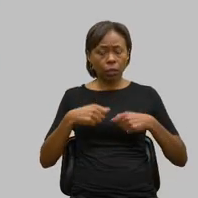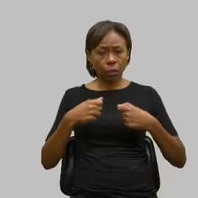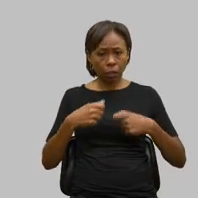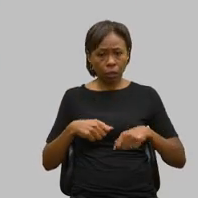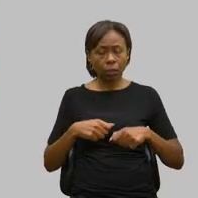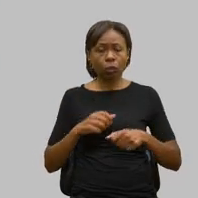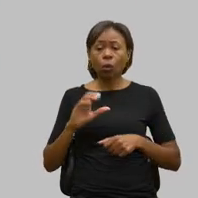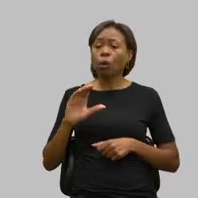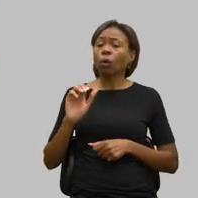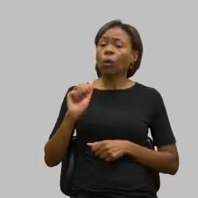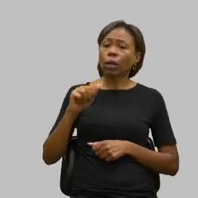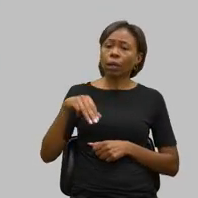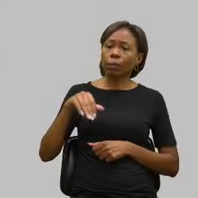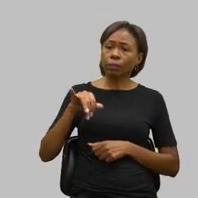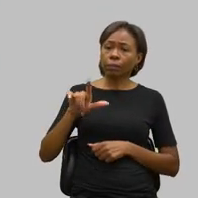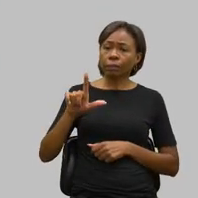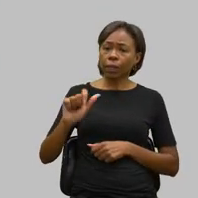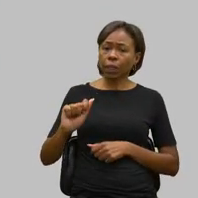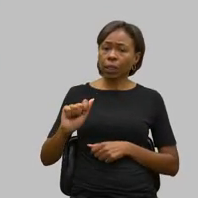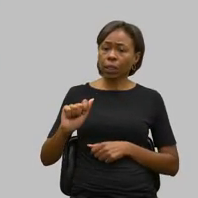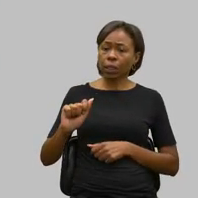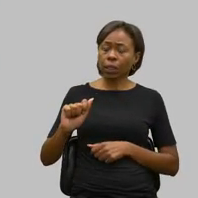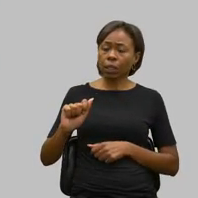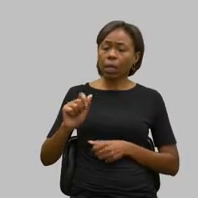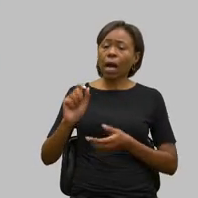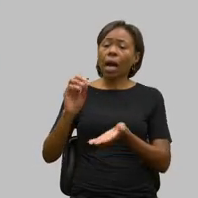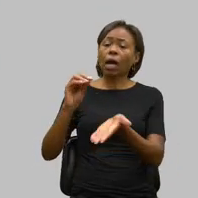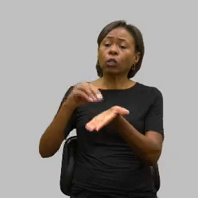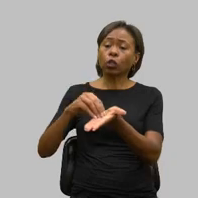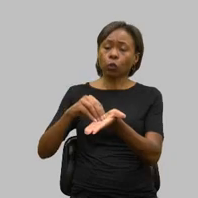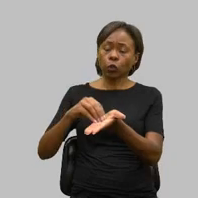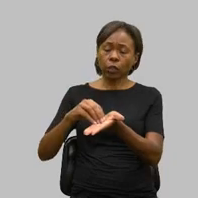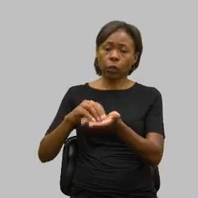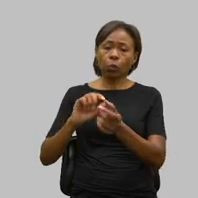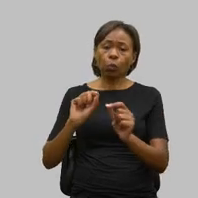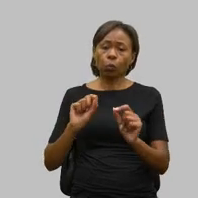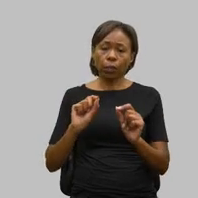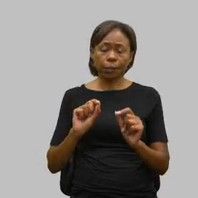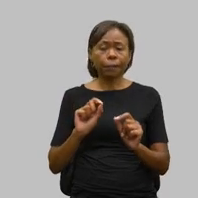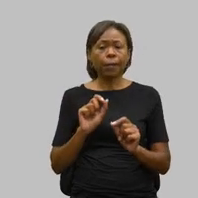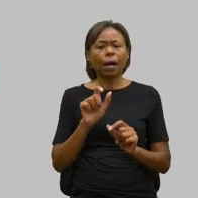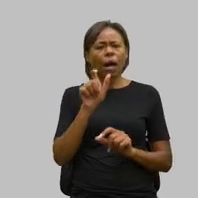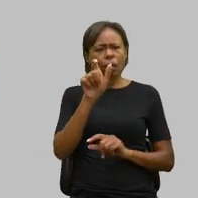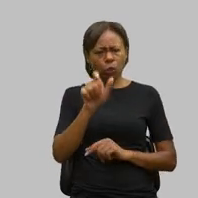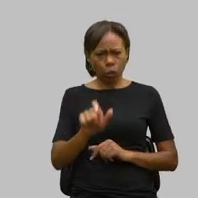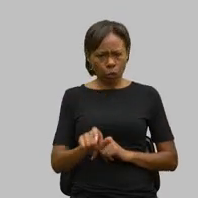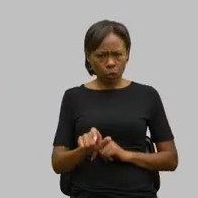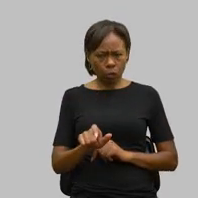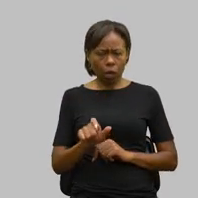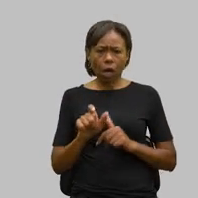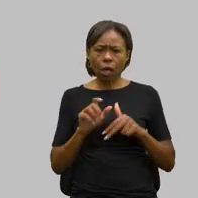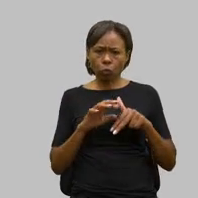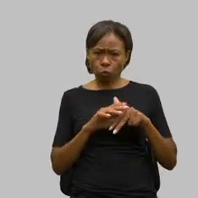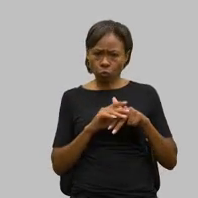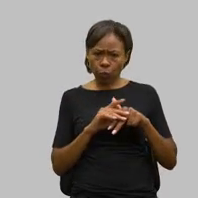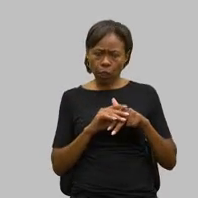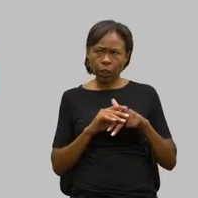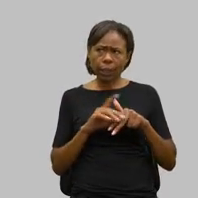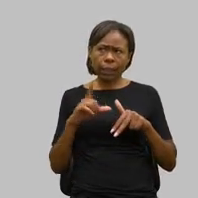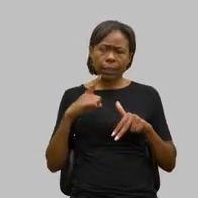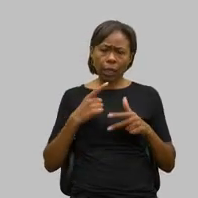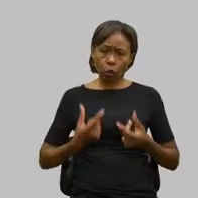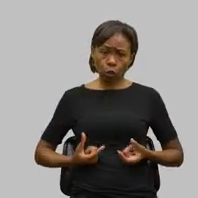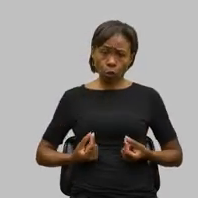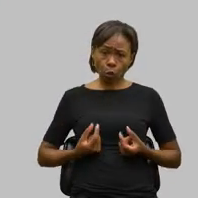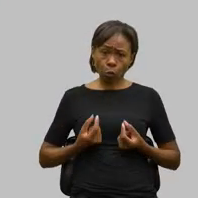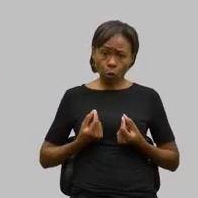Camila, de anotar aí pelo seguinte, a pessoa tem um tumor de rim. O que é